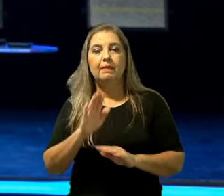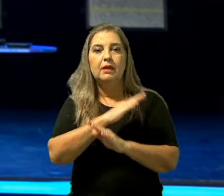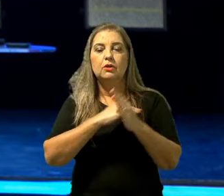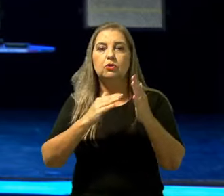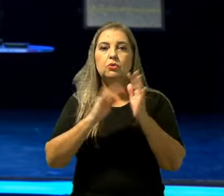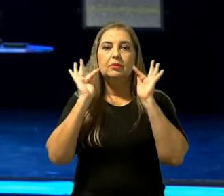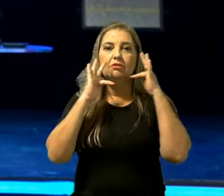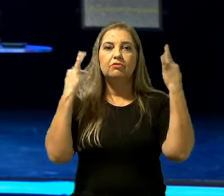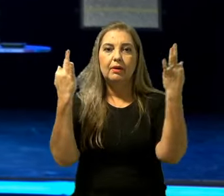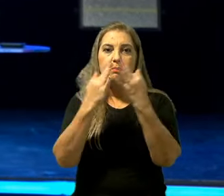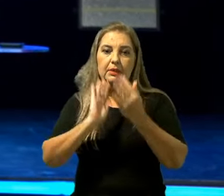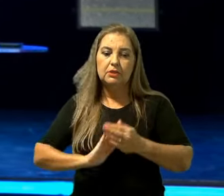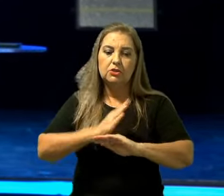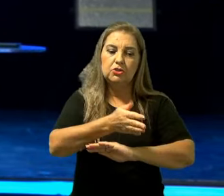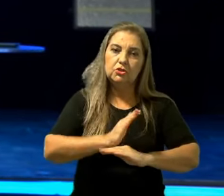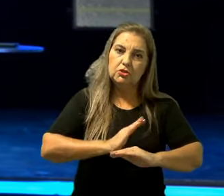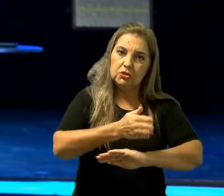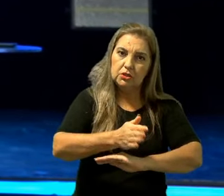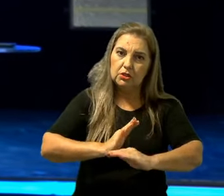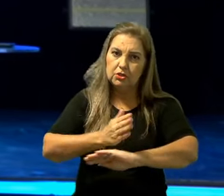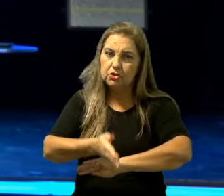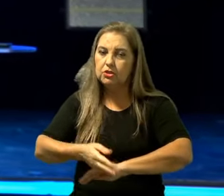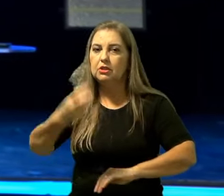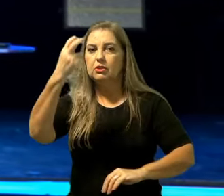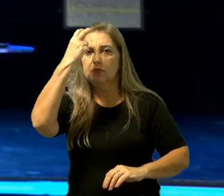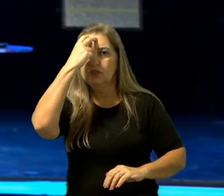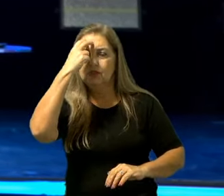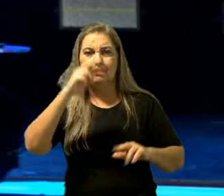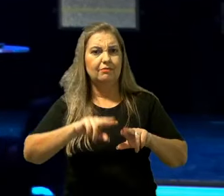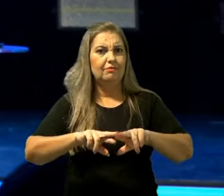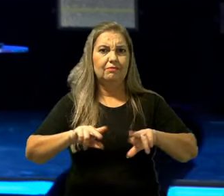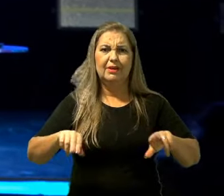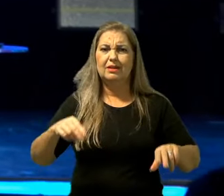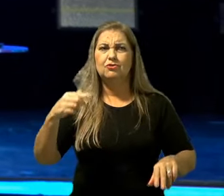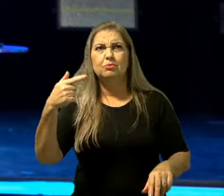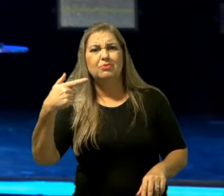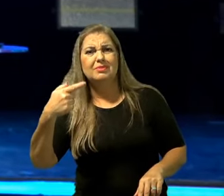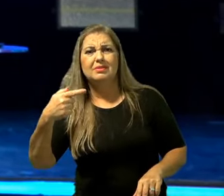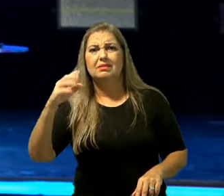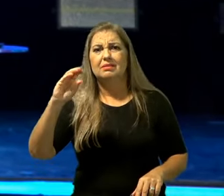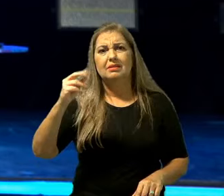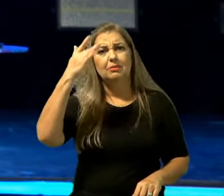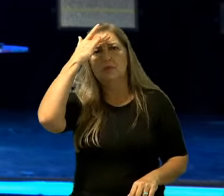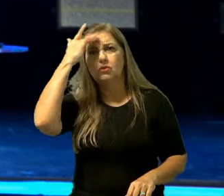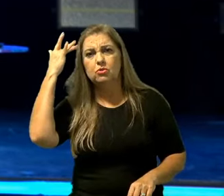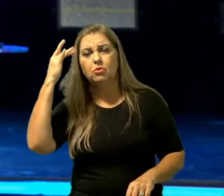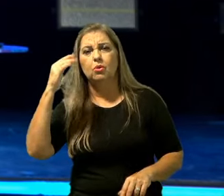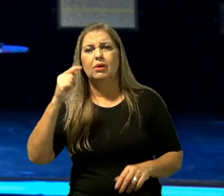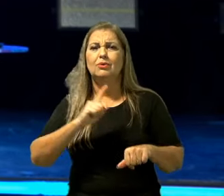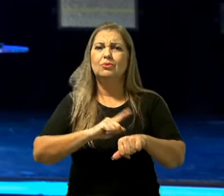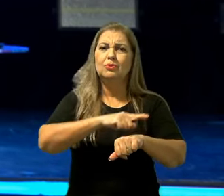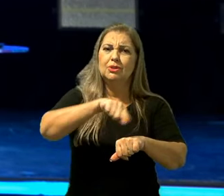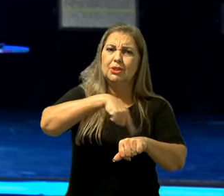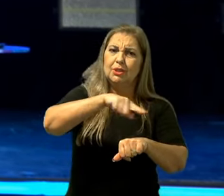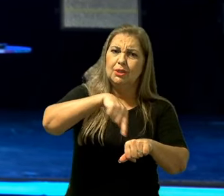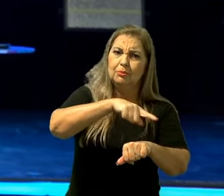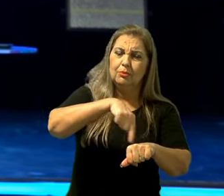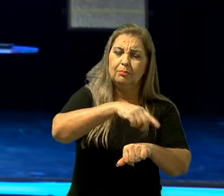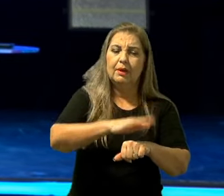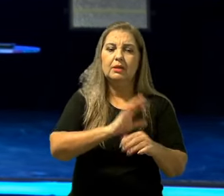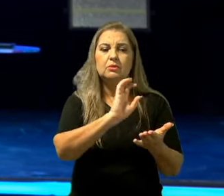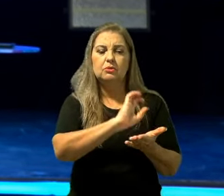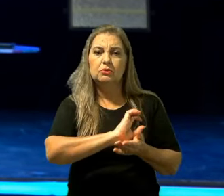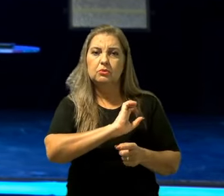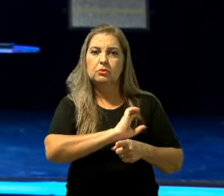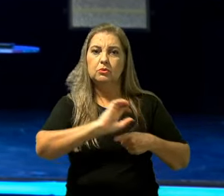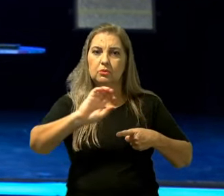chega no Egito. Eram aproximadamente 70 pessoas. O tempo passa. E olha o que diz a Bíblia, né? Em Êxodo capítulo